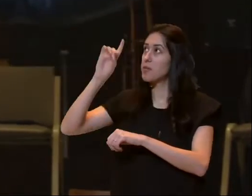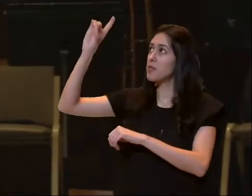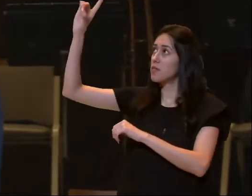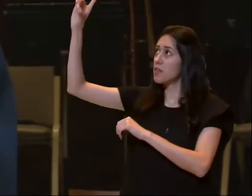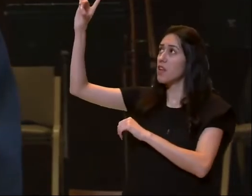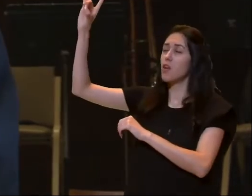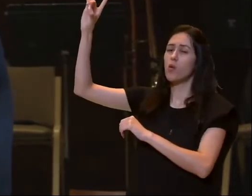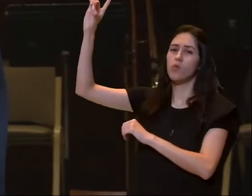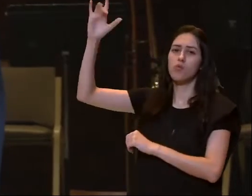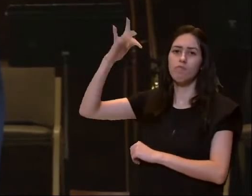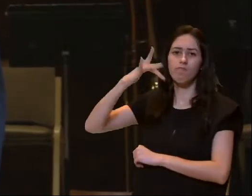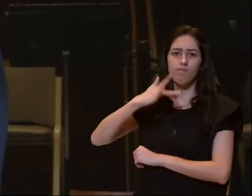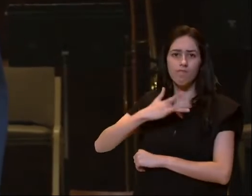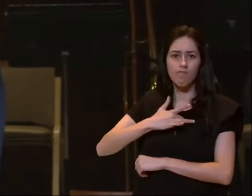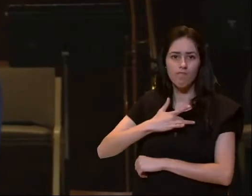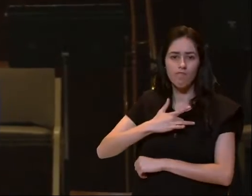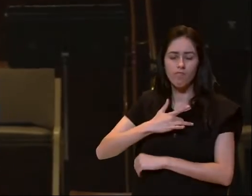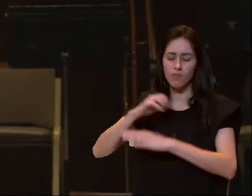acompanha,